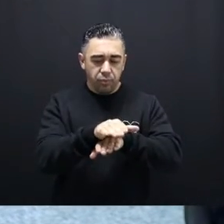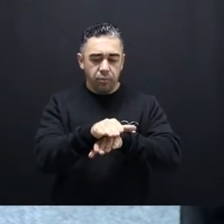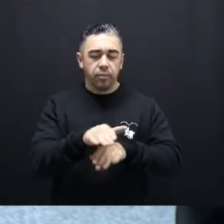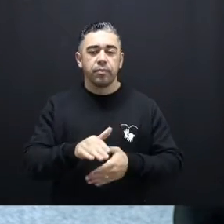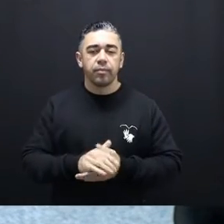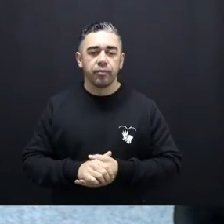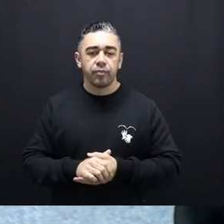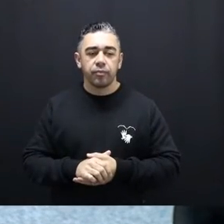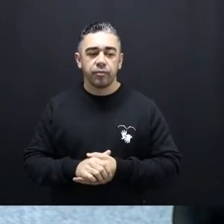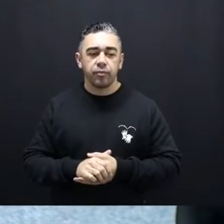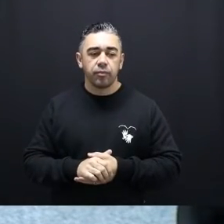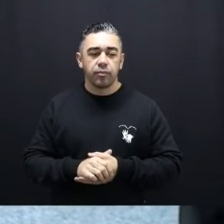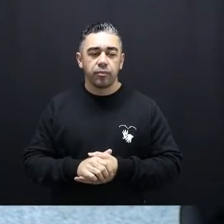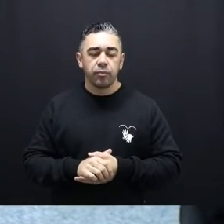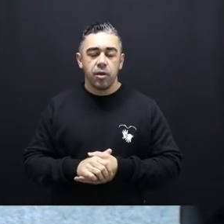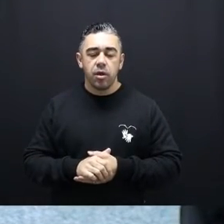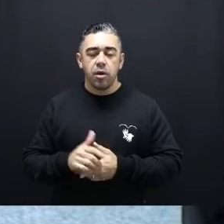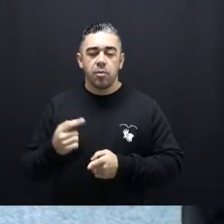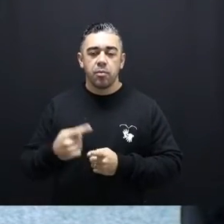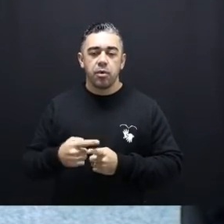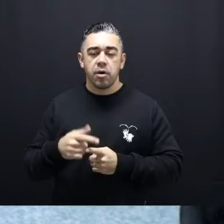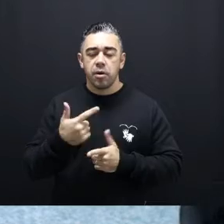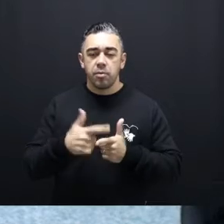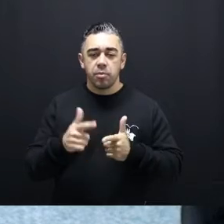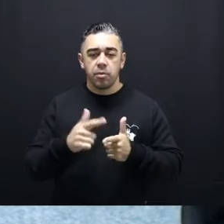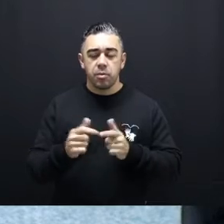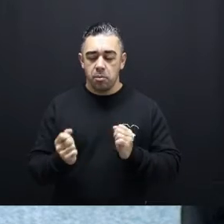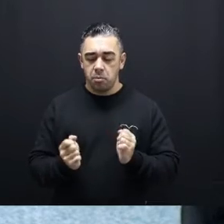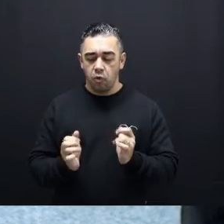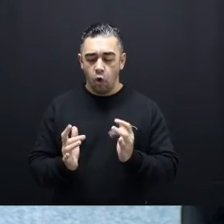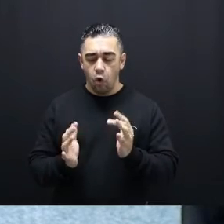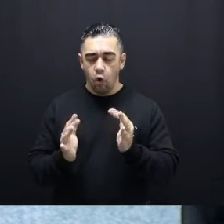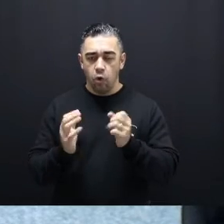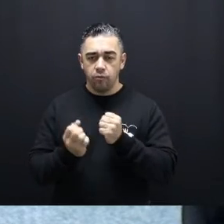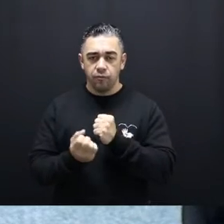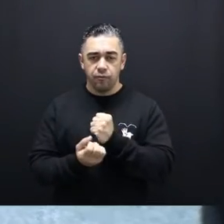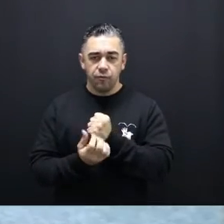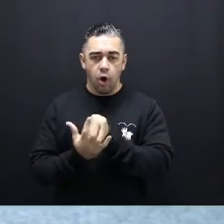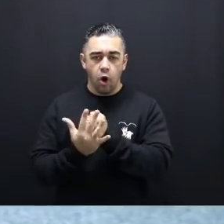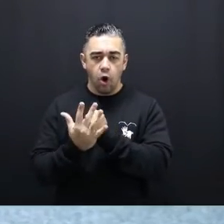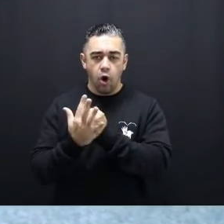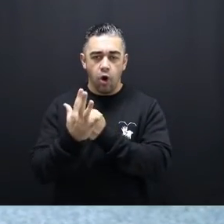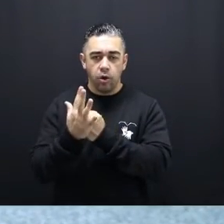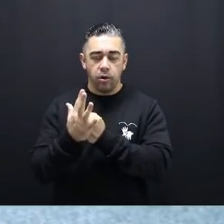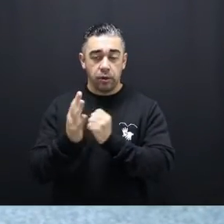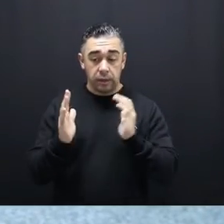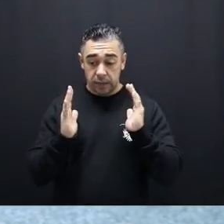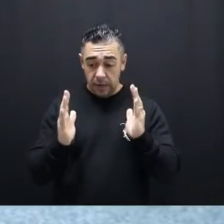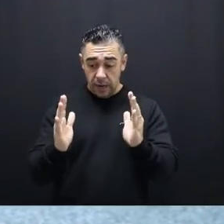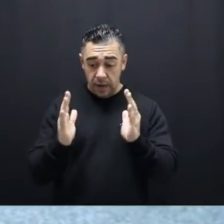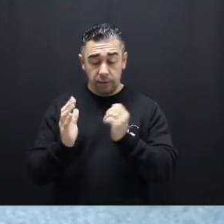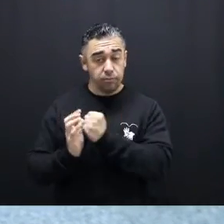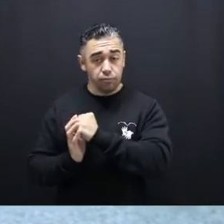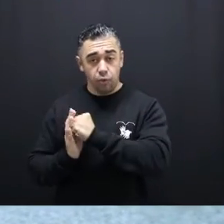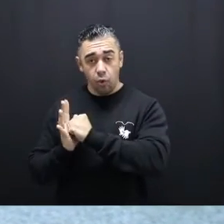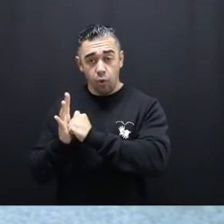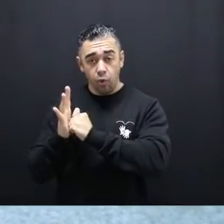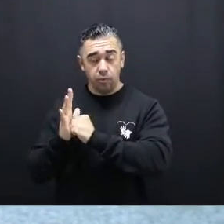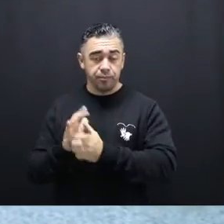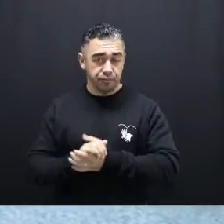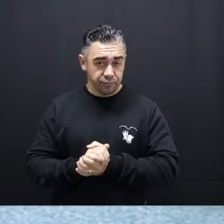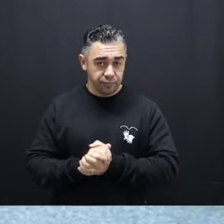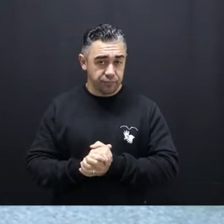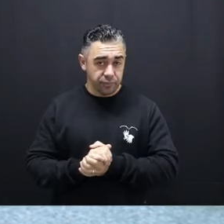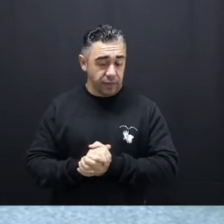a queimação queimou a lataria do ônibus da São João turno Olha o absurdo disso gente uma